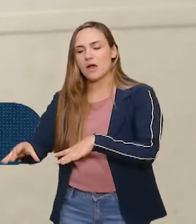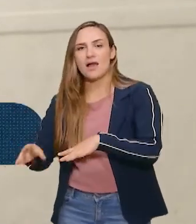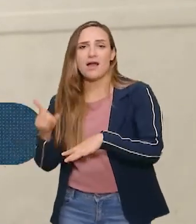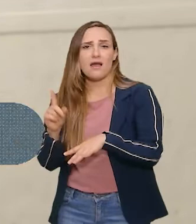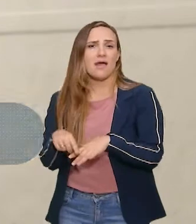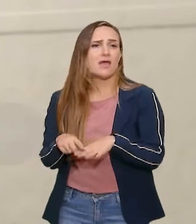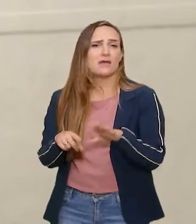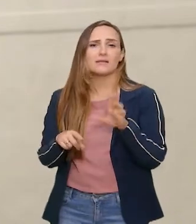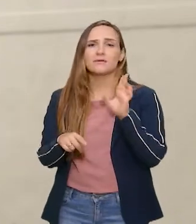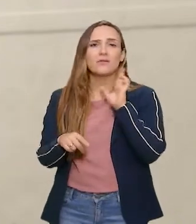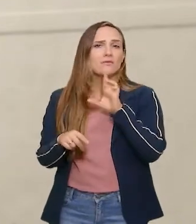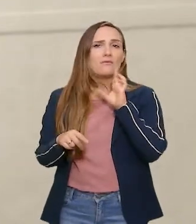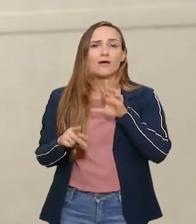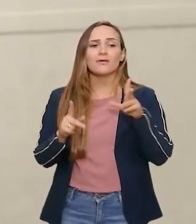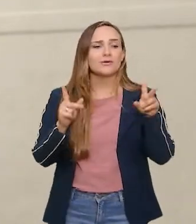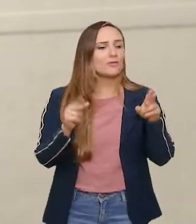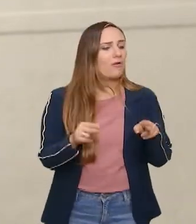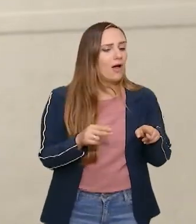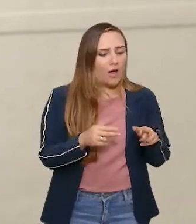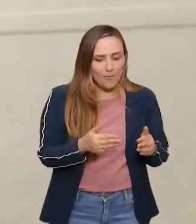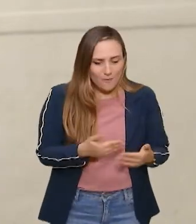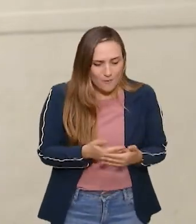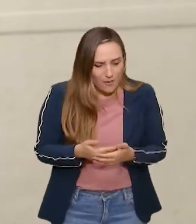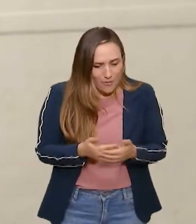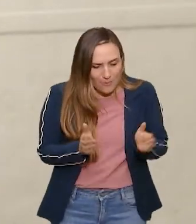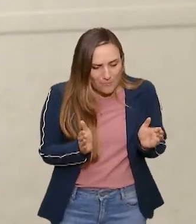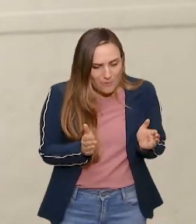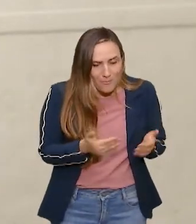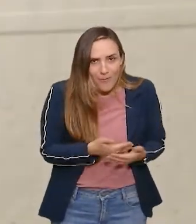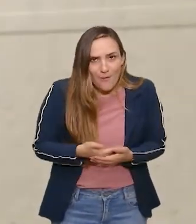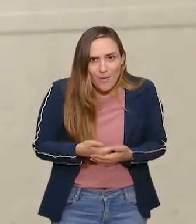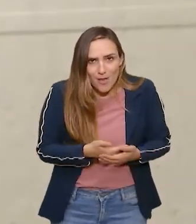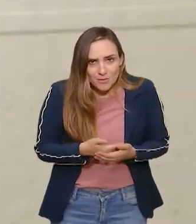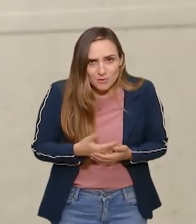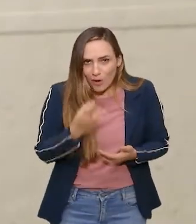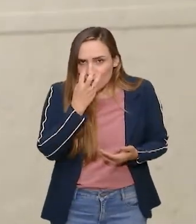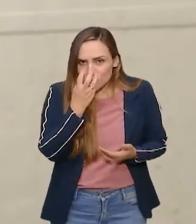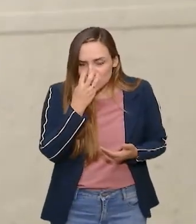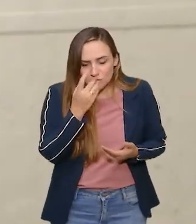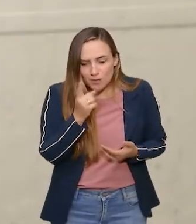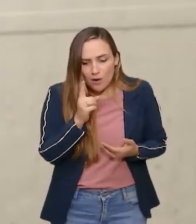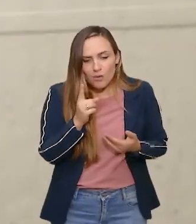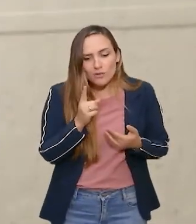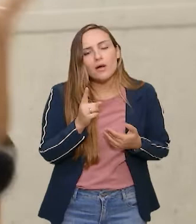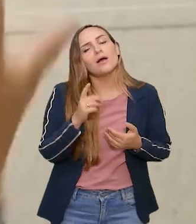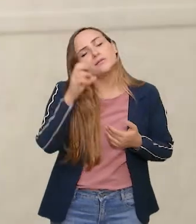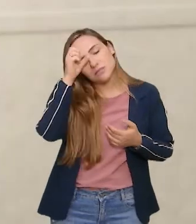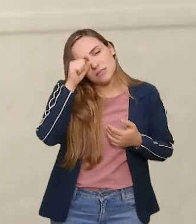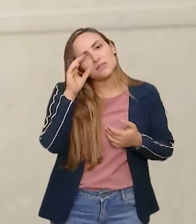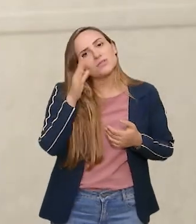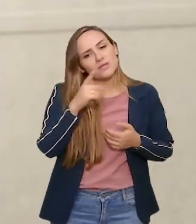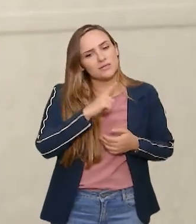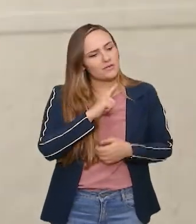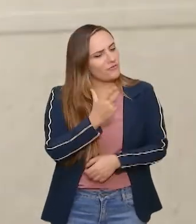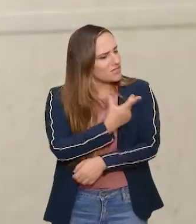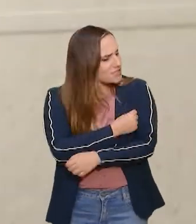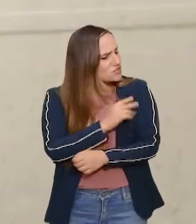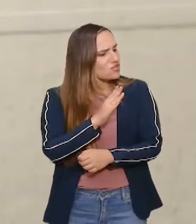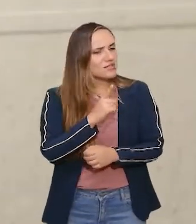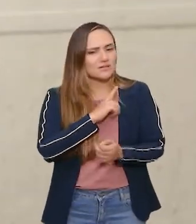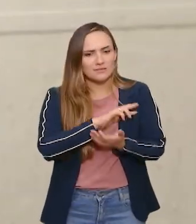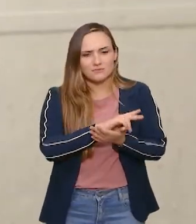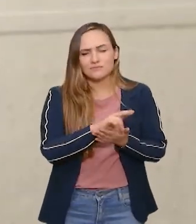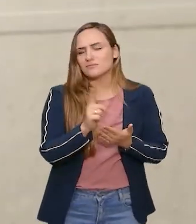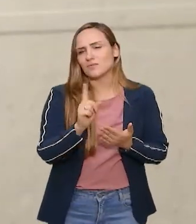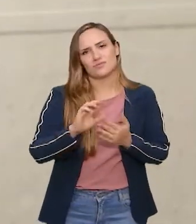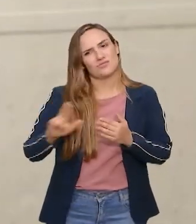como aqueles filhotinhos que a gente cuida desde pequenininho ali, que estamos com 45 dias fazendo a primeira vacina, né,